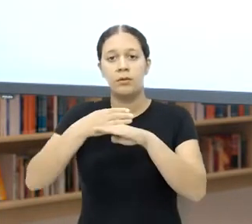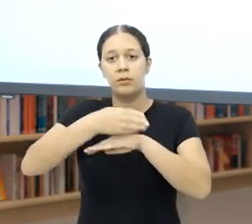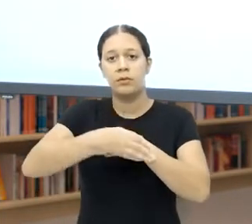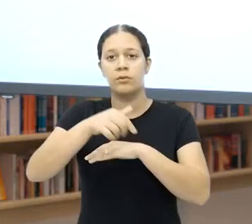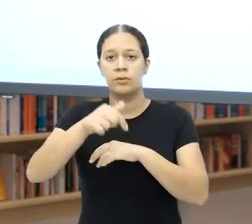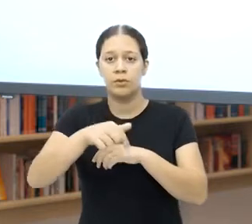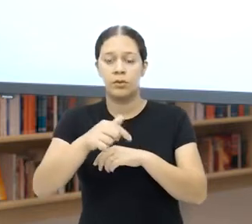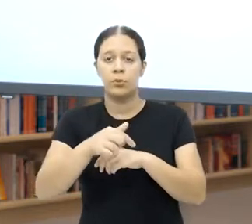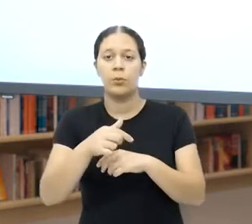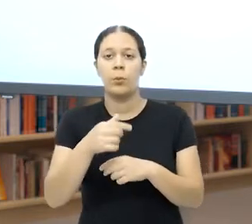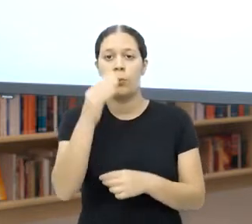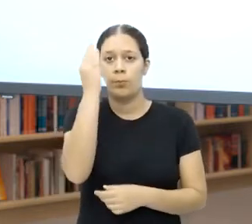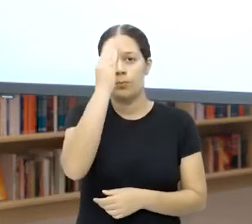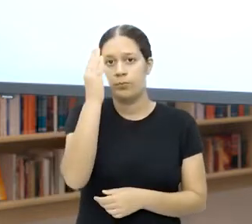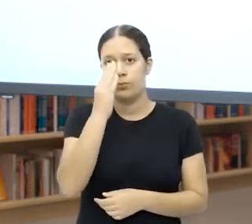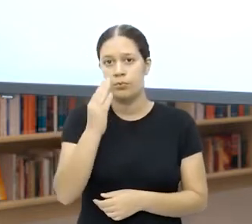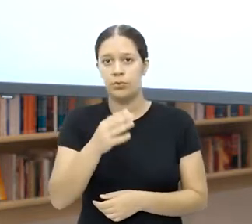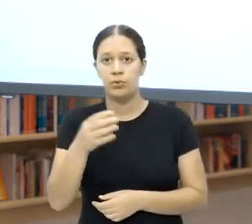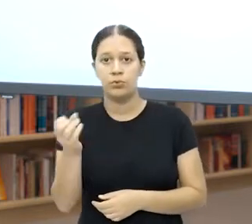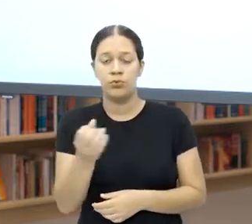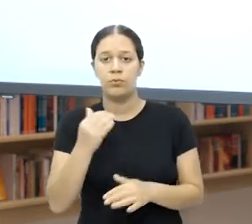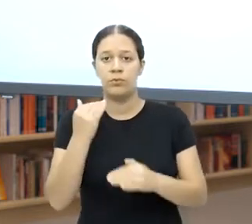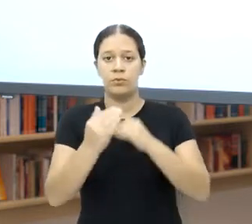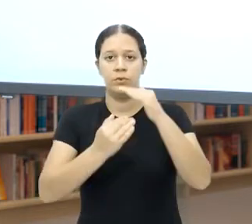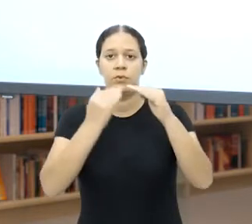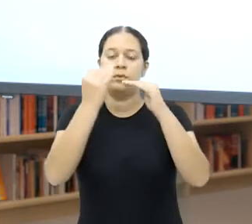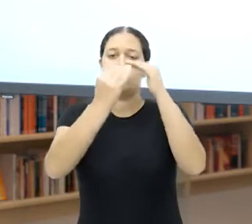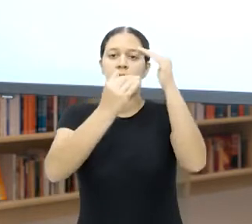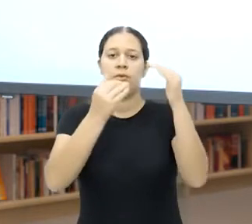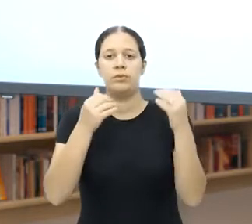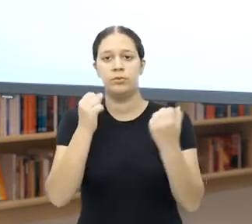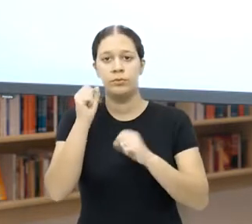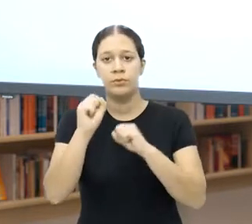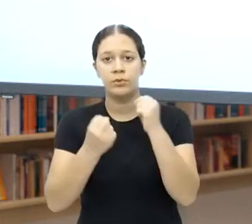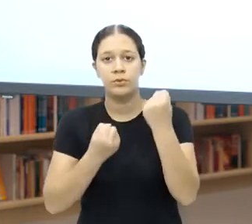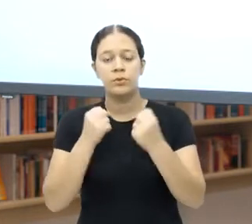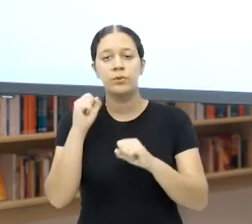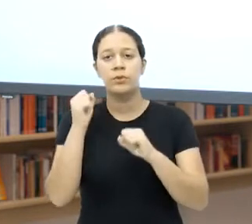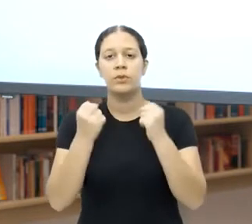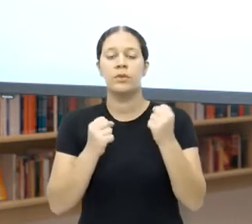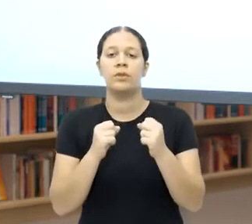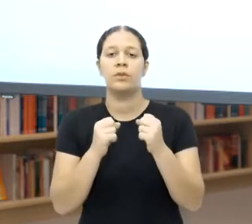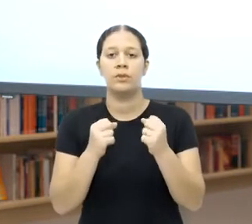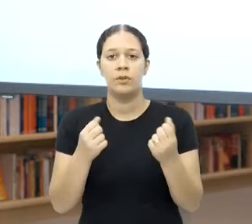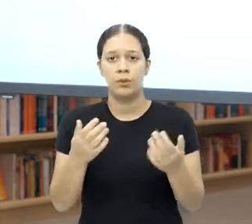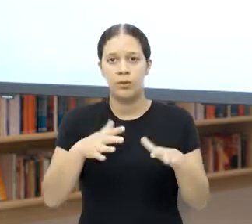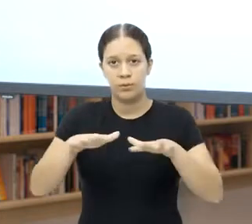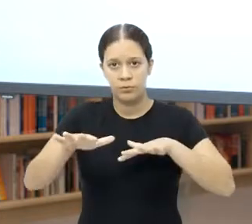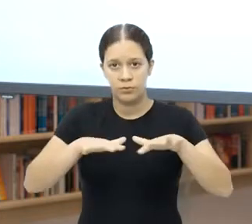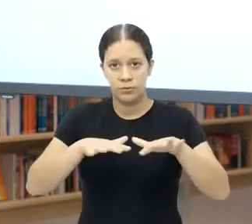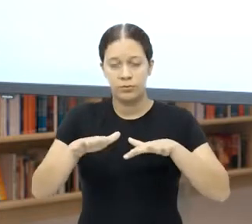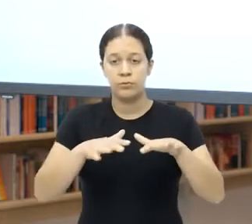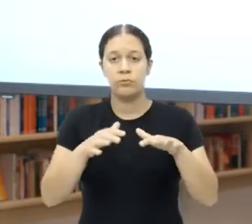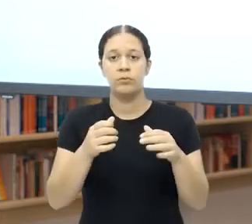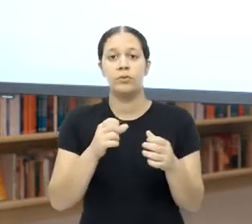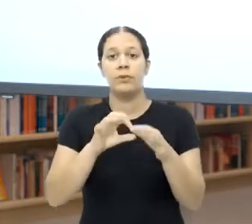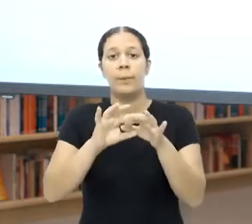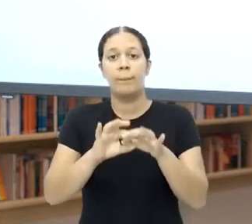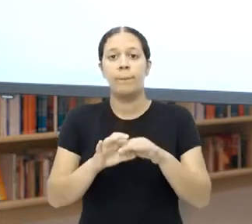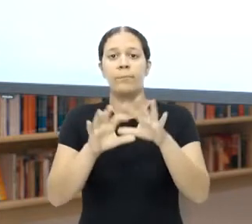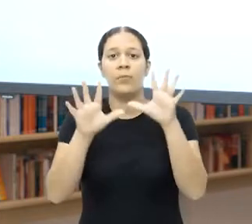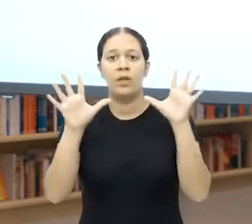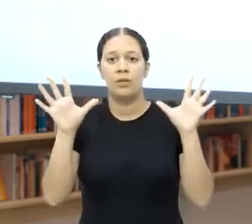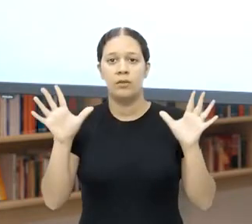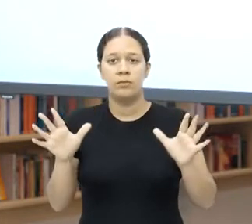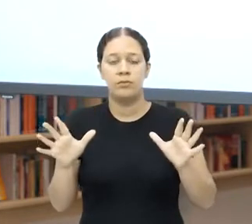tá certo? Um novo processo industrial, que tem aí um impasse com o movimento abolicionista.